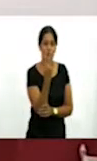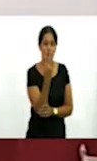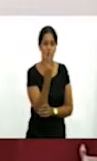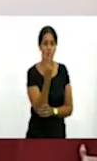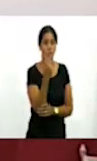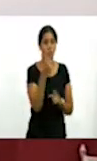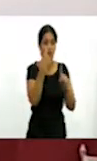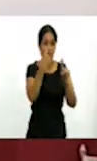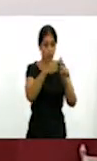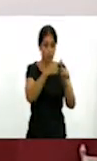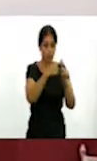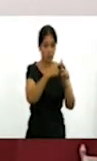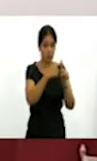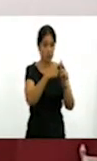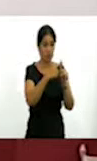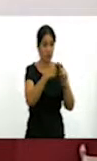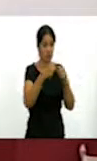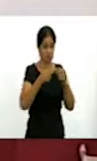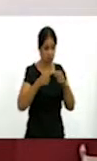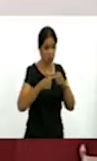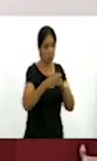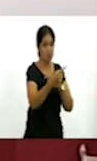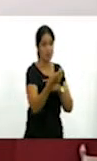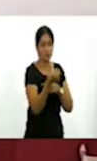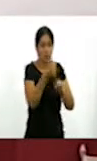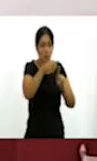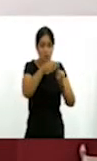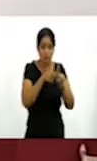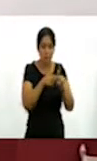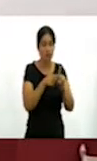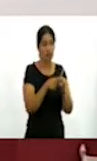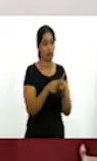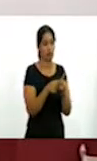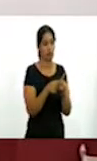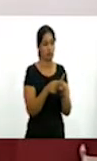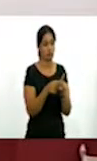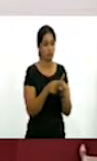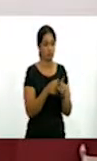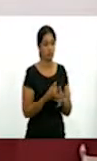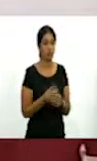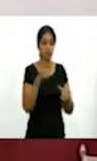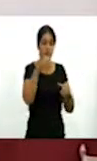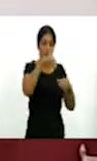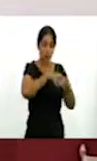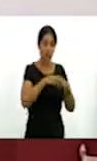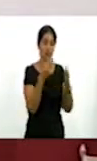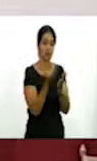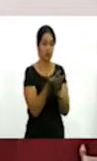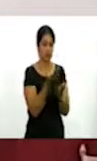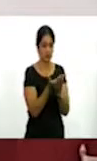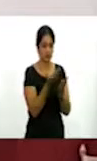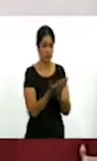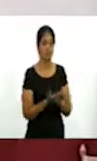semana durante seis meses ou em contraturno ou então dentro da